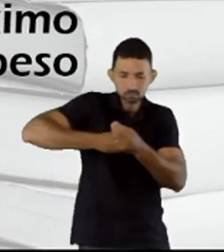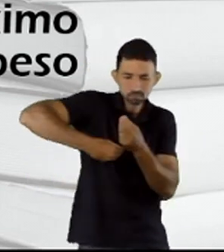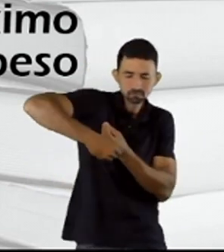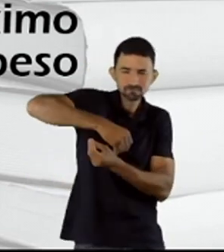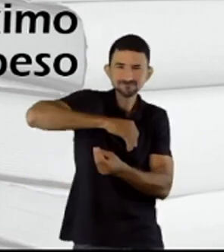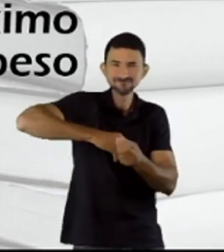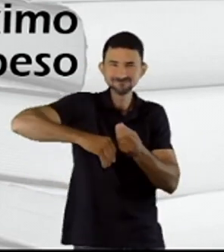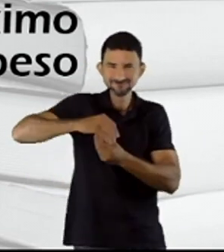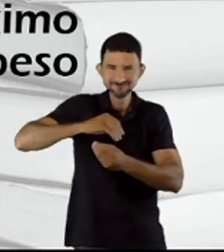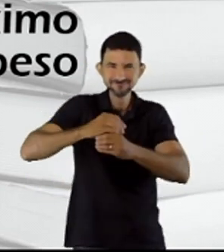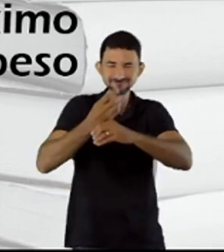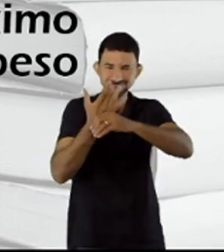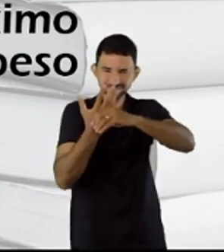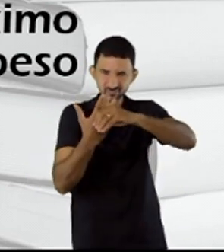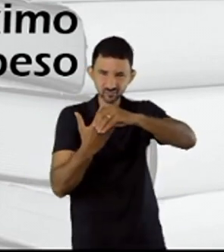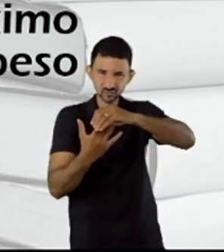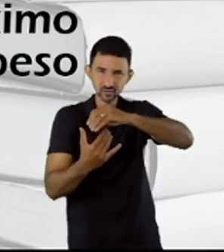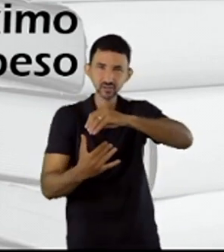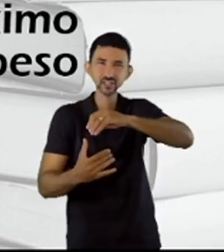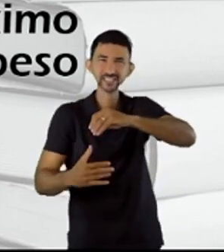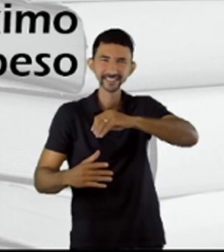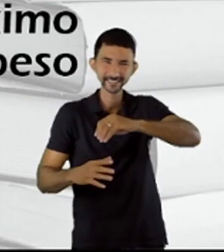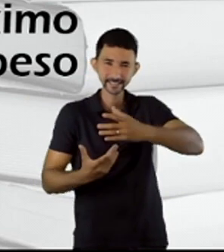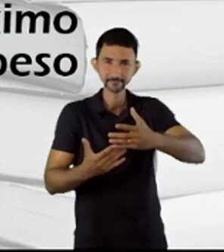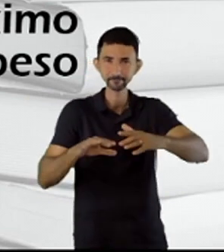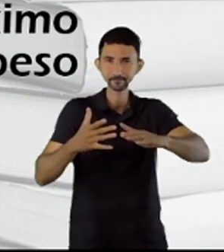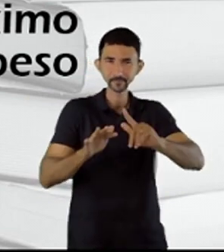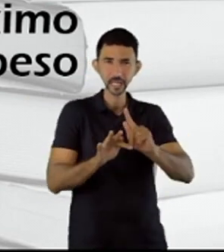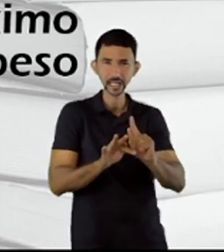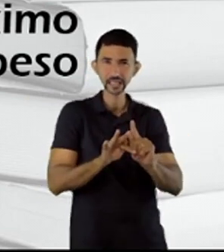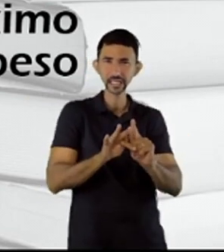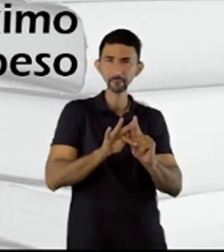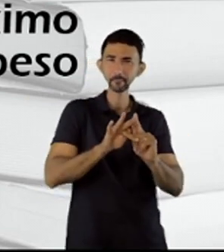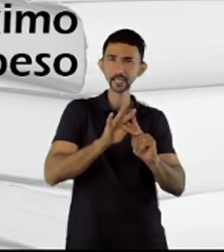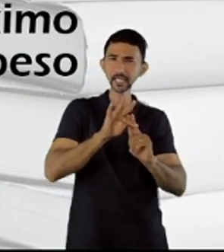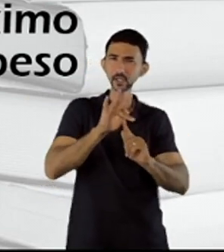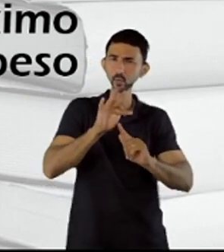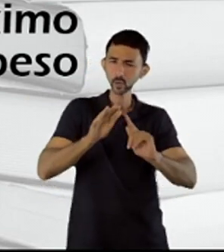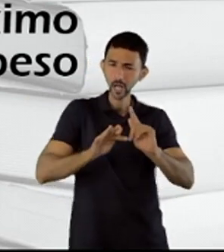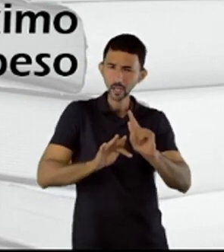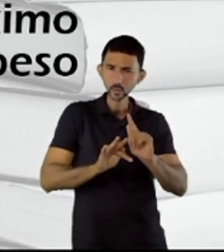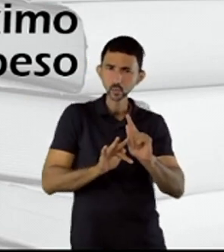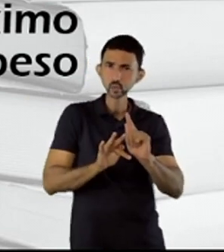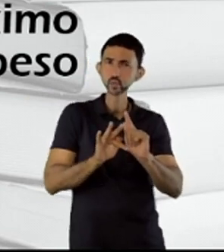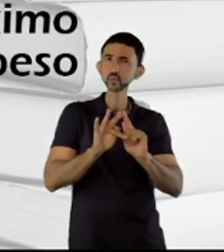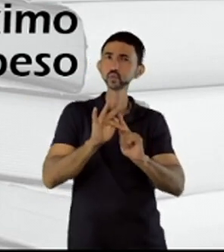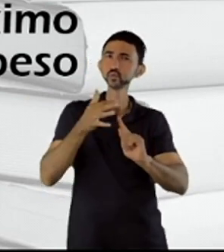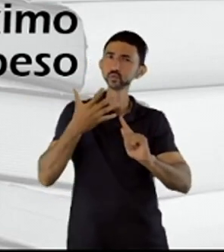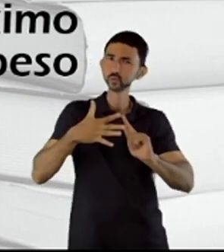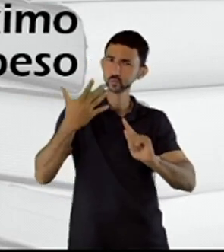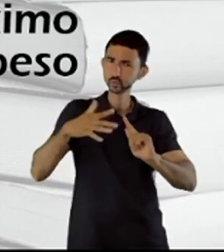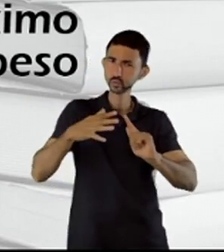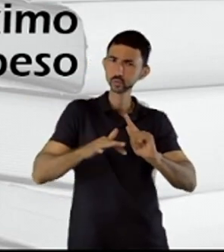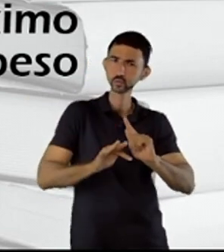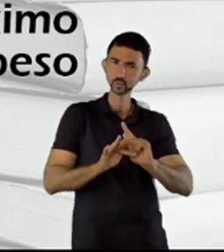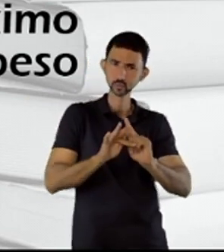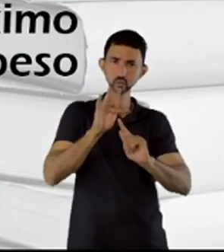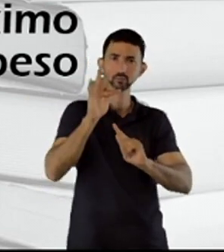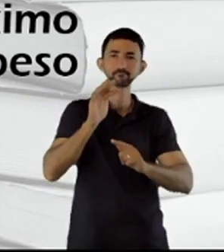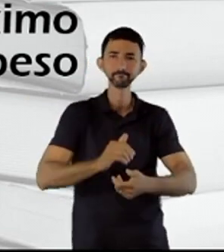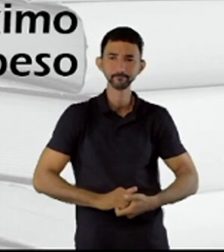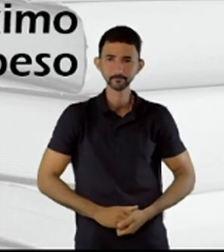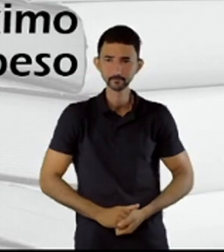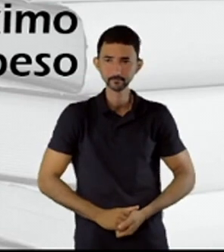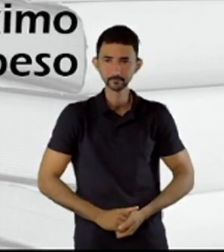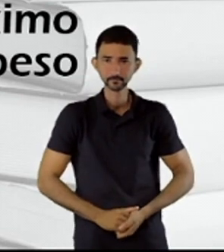Metais derretidos a uma temperatura extremamente elevada. Tudo bem? O manto